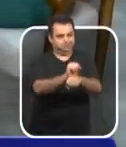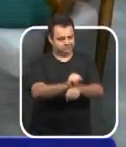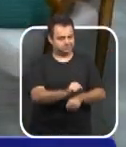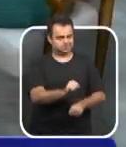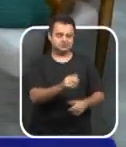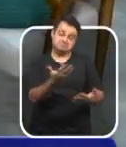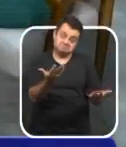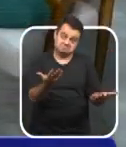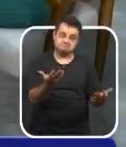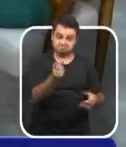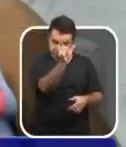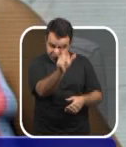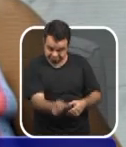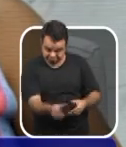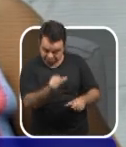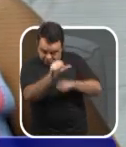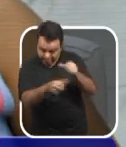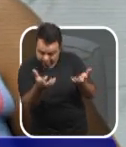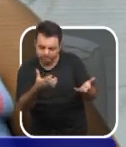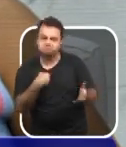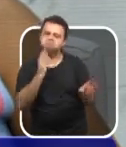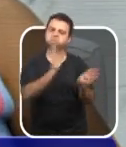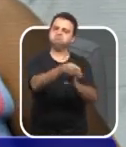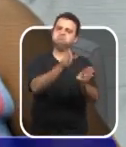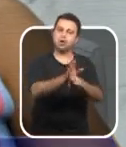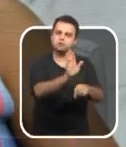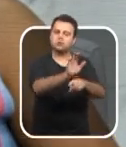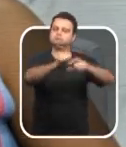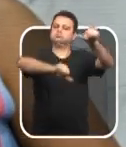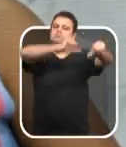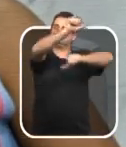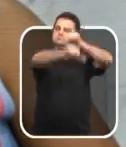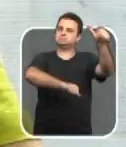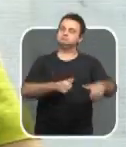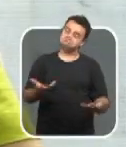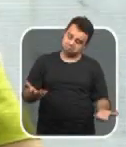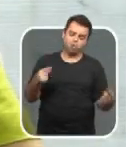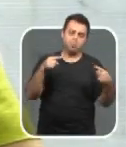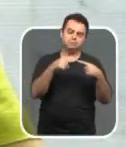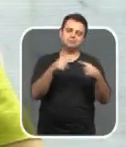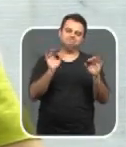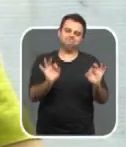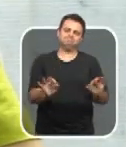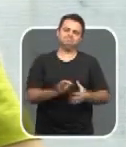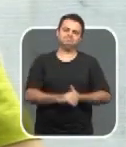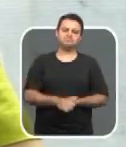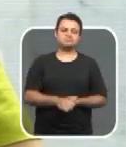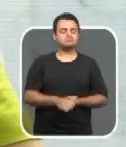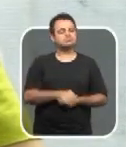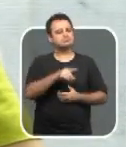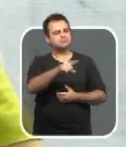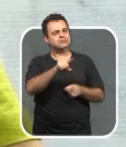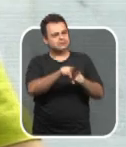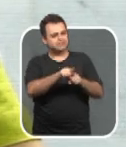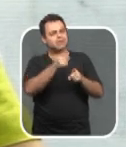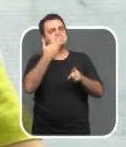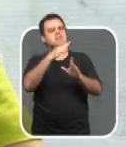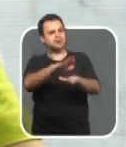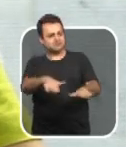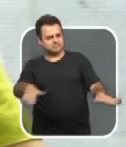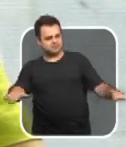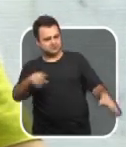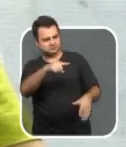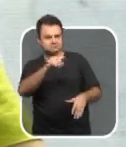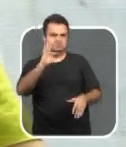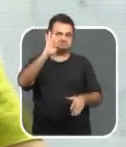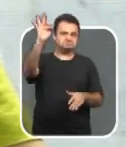esse agressor. E é assim, a gente tem que ir à prática. Sim, você estava me falando também que agora quer trabalhar a questão das crianças. O que você